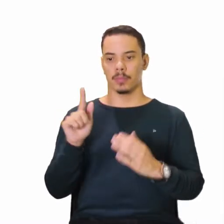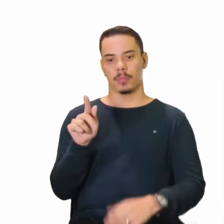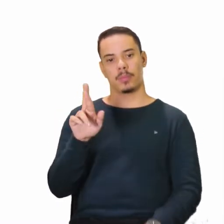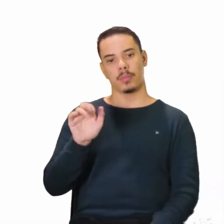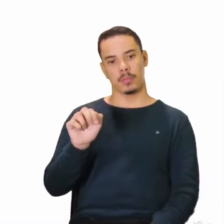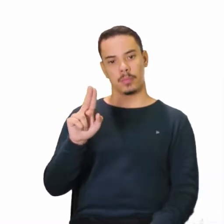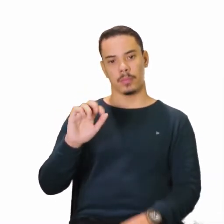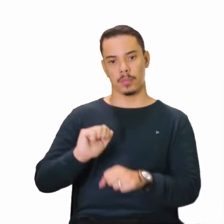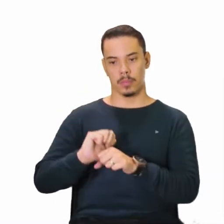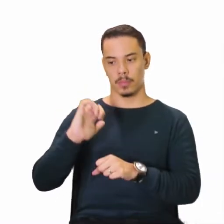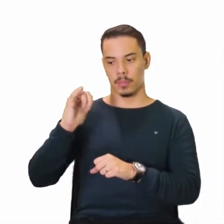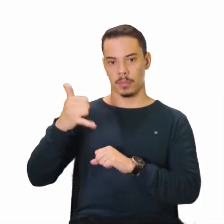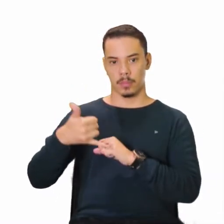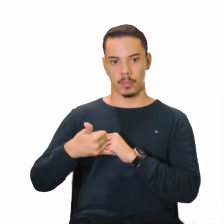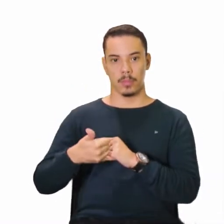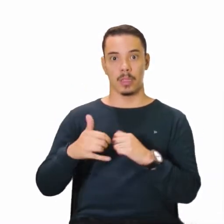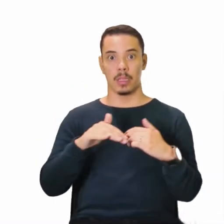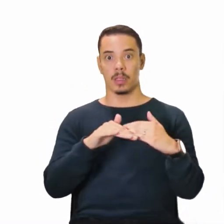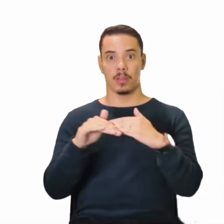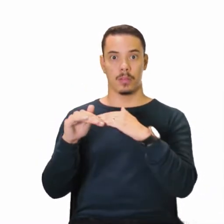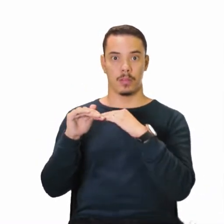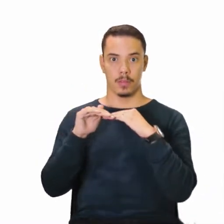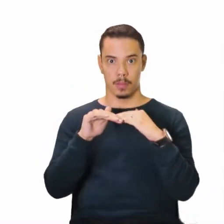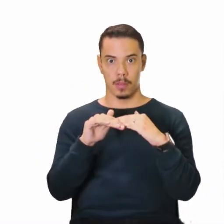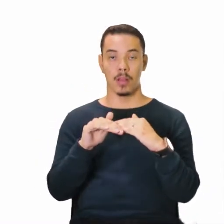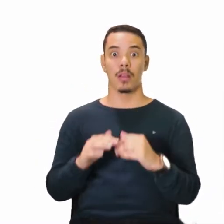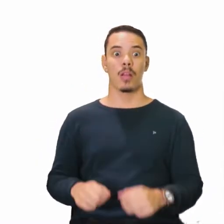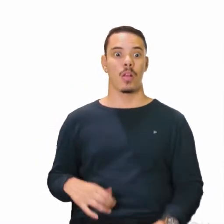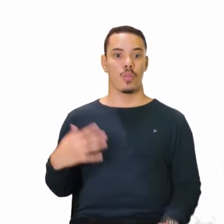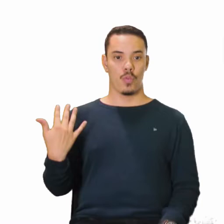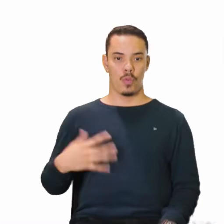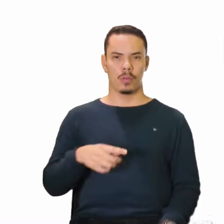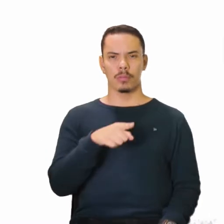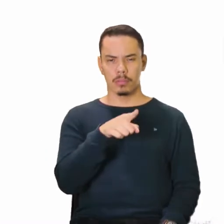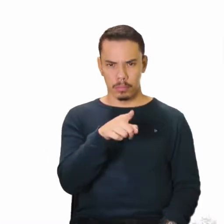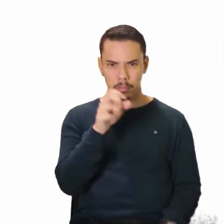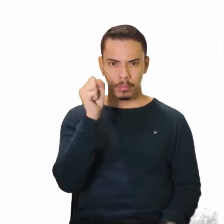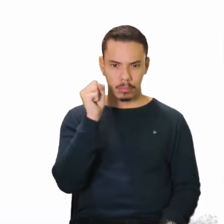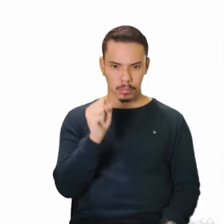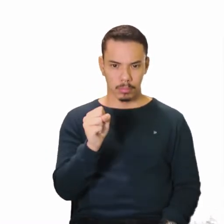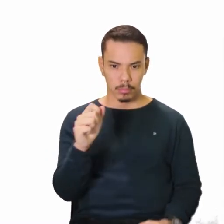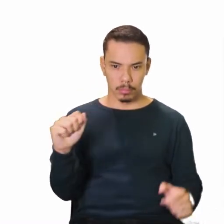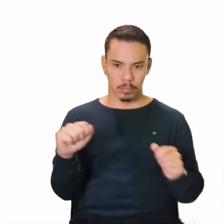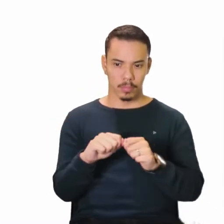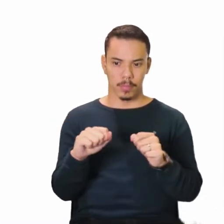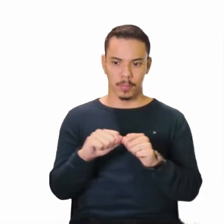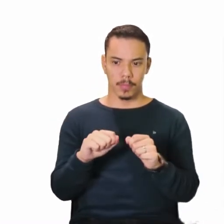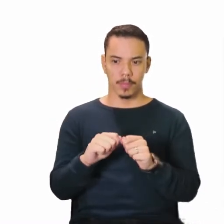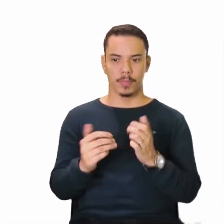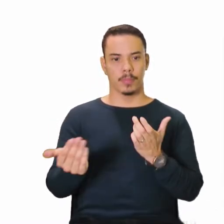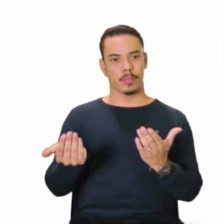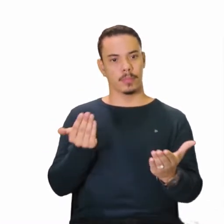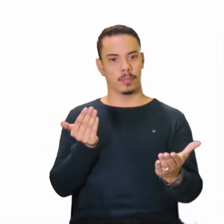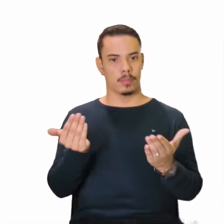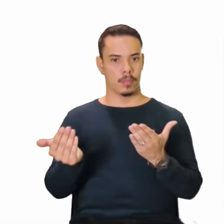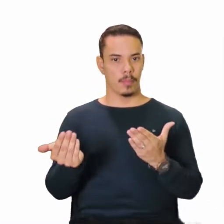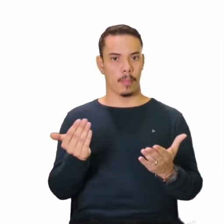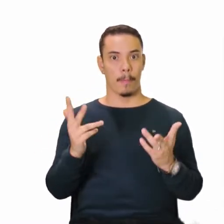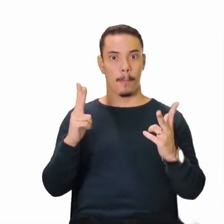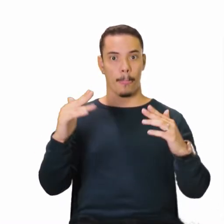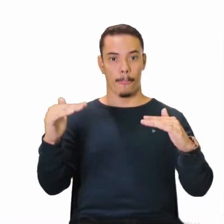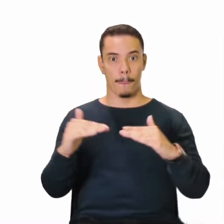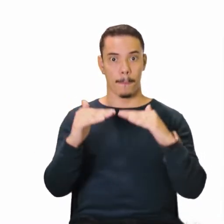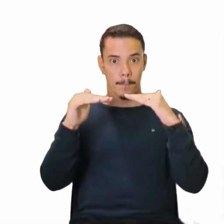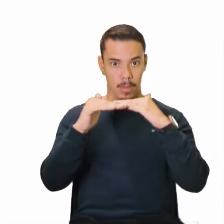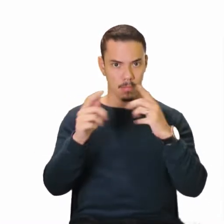do adjetivo de igualdade. Você pode fazer essa comparação igualando